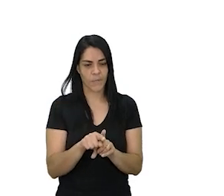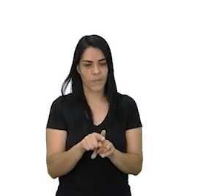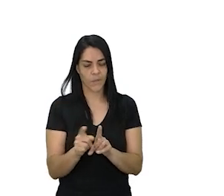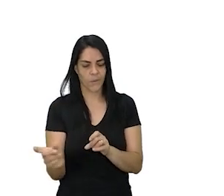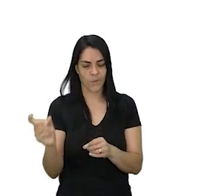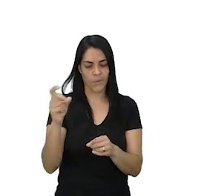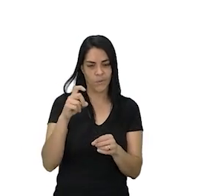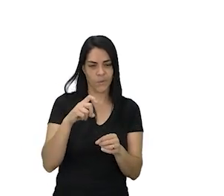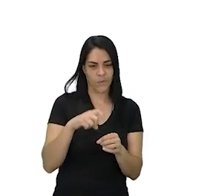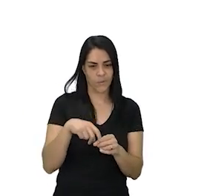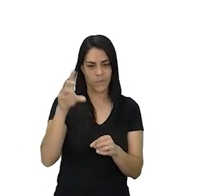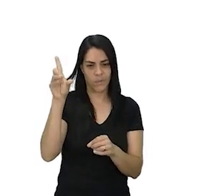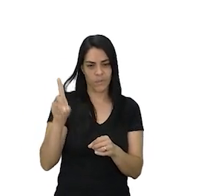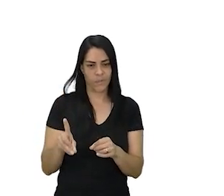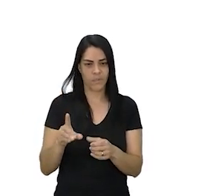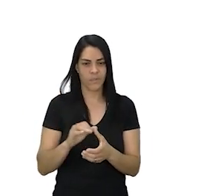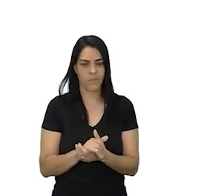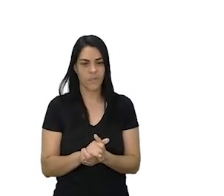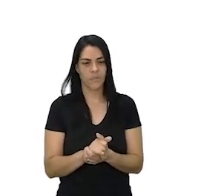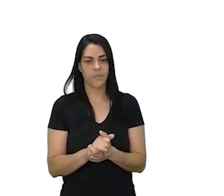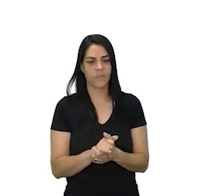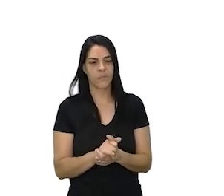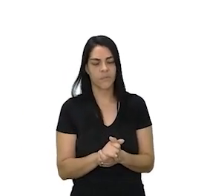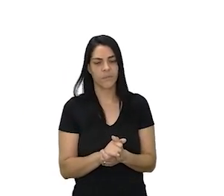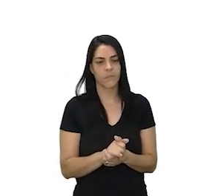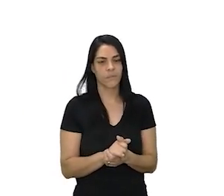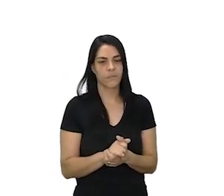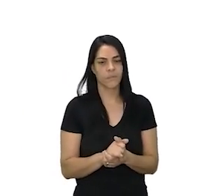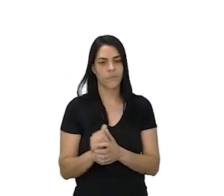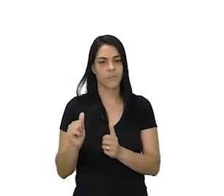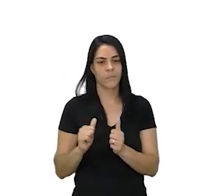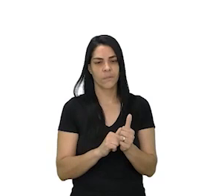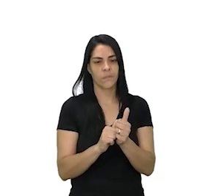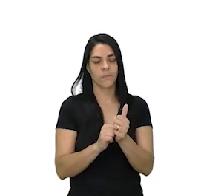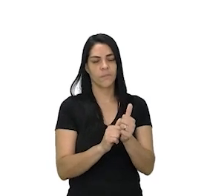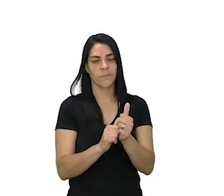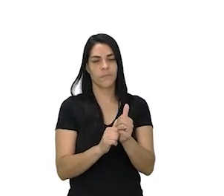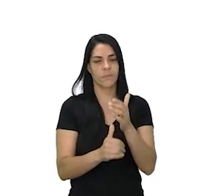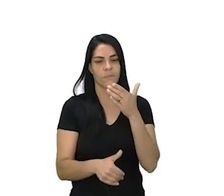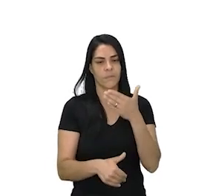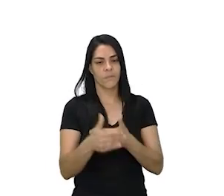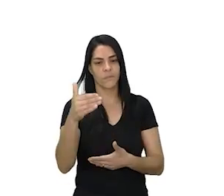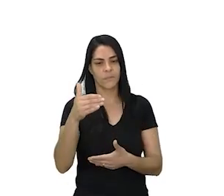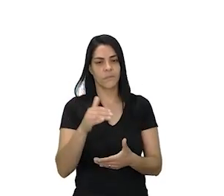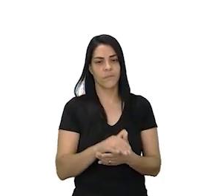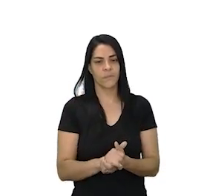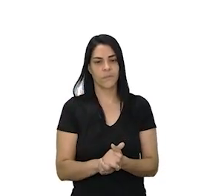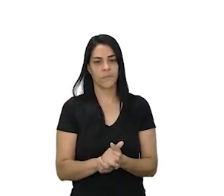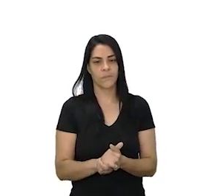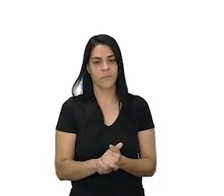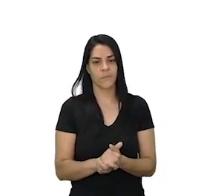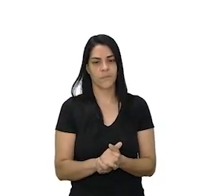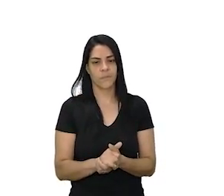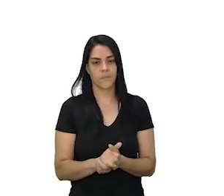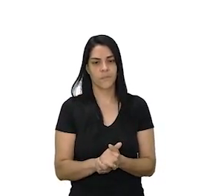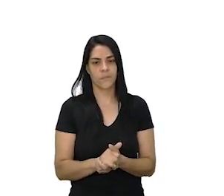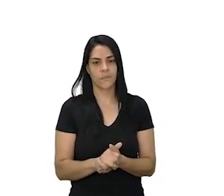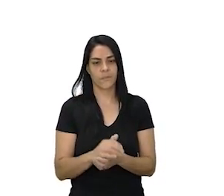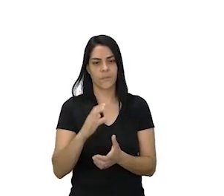contornando à sua direita, seguindo em frente, passando ao lado do canguru e